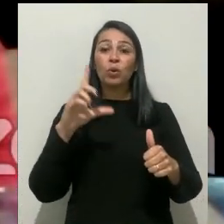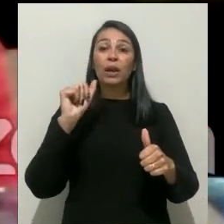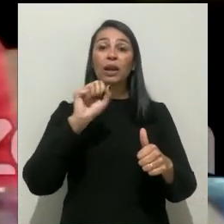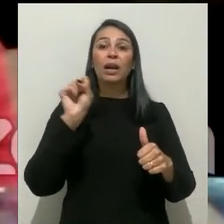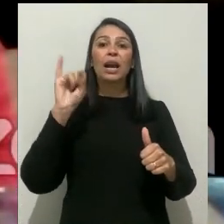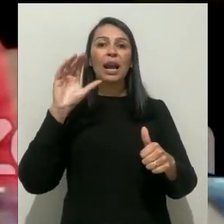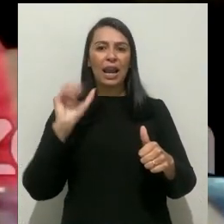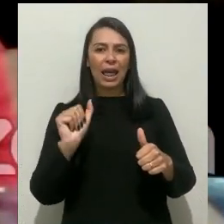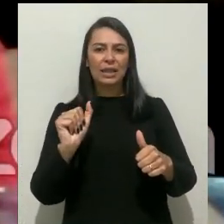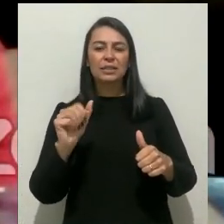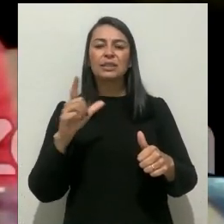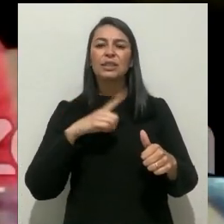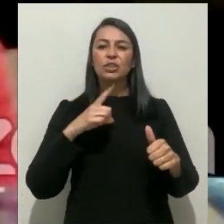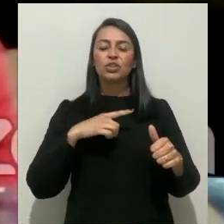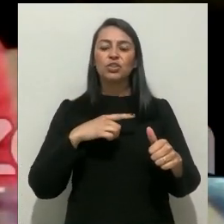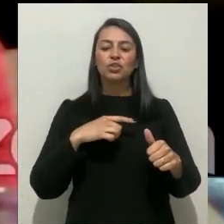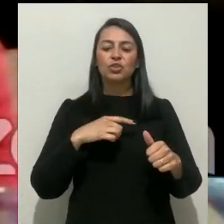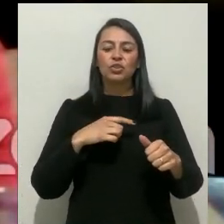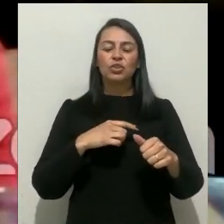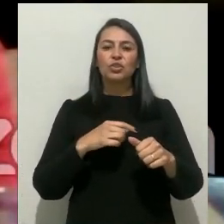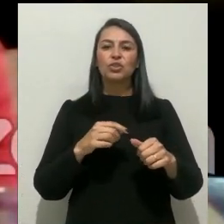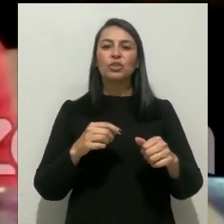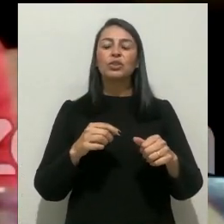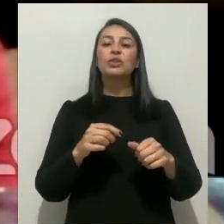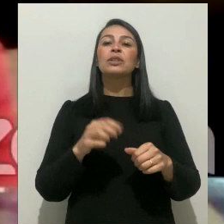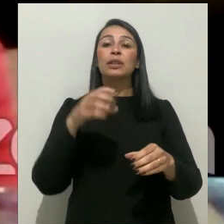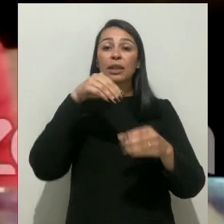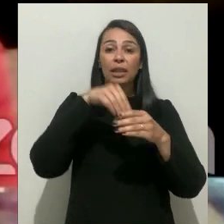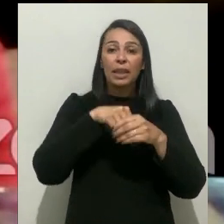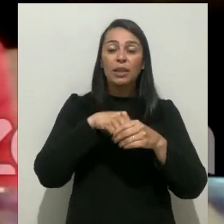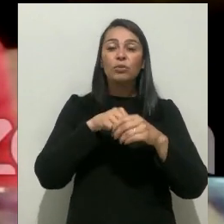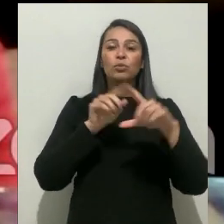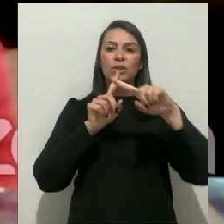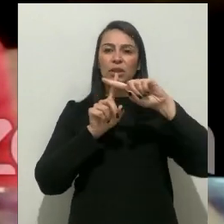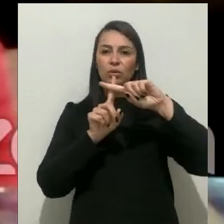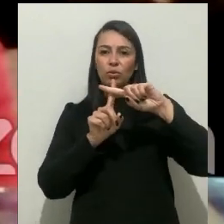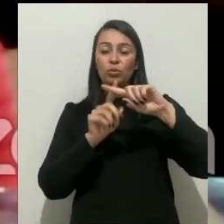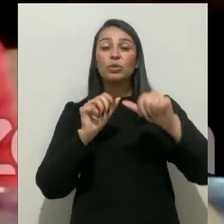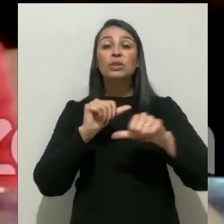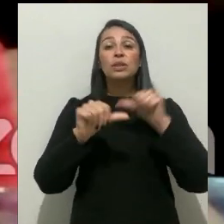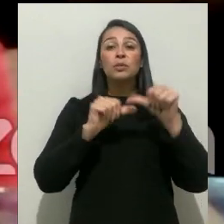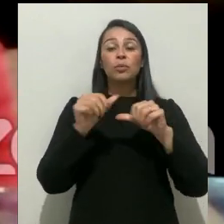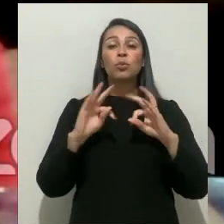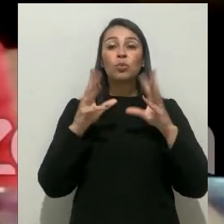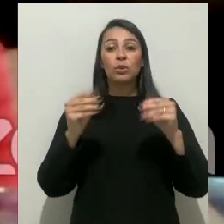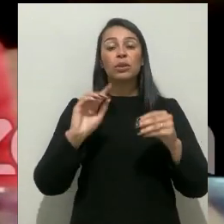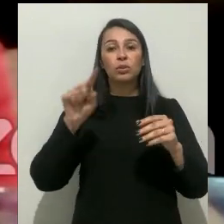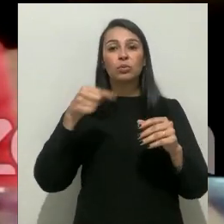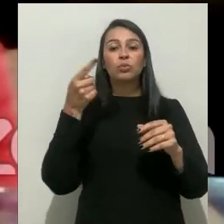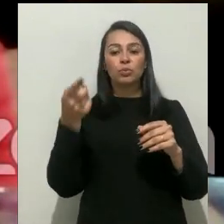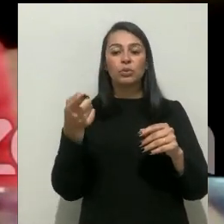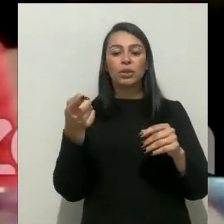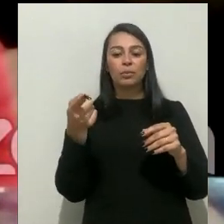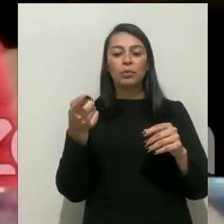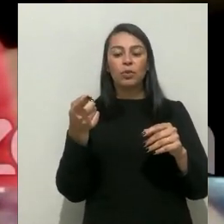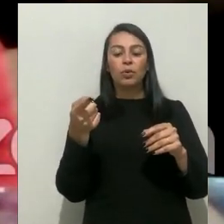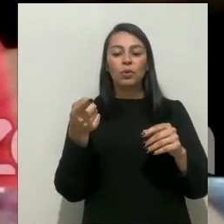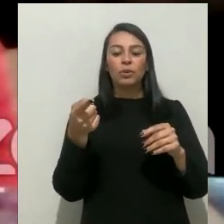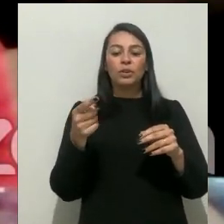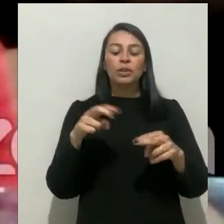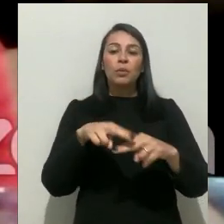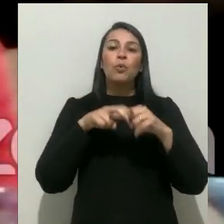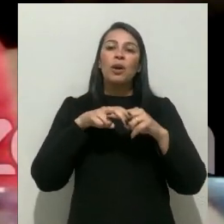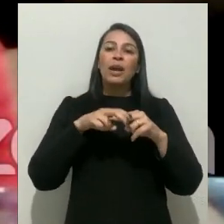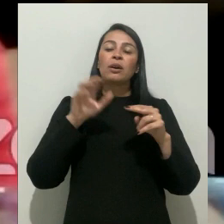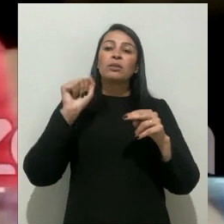o crucifixo, né? Dentro do globo e tal. Isso muda completamente de figura depois. Isso foi evoluindo, e com essa